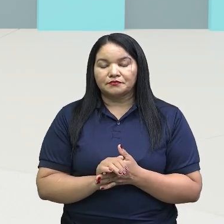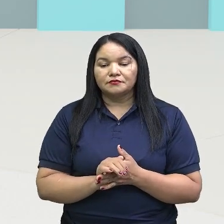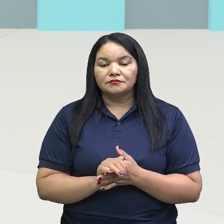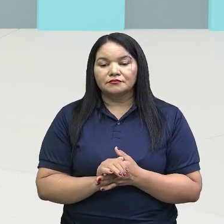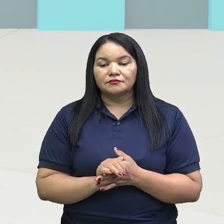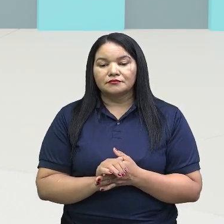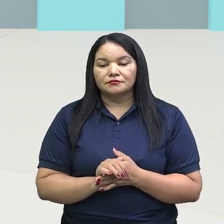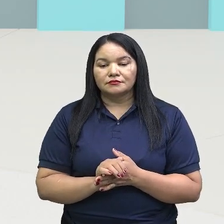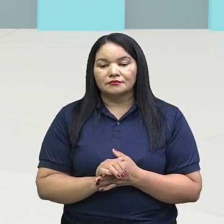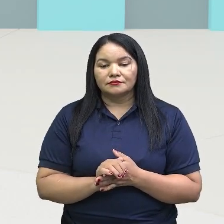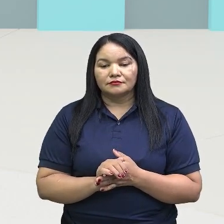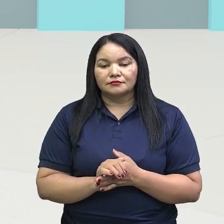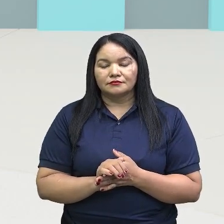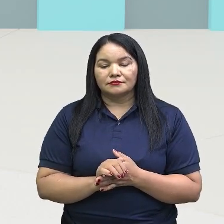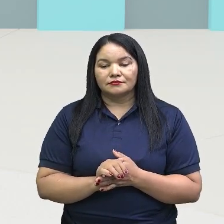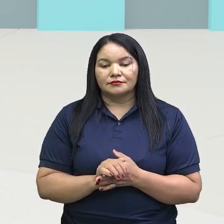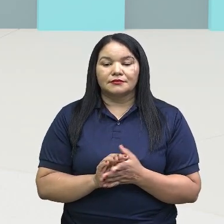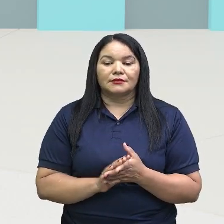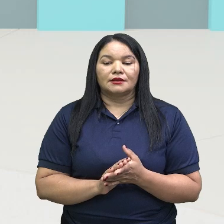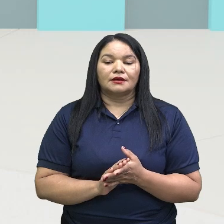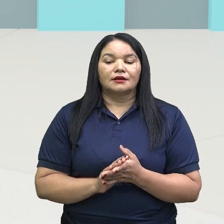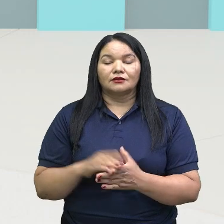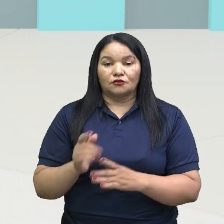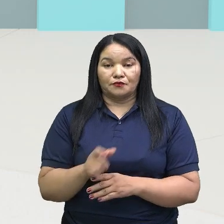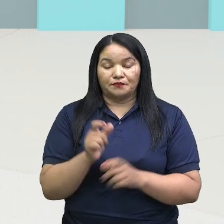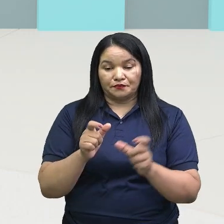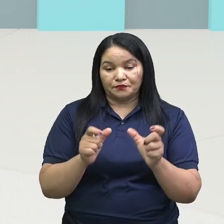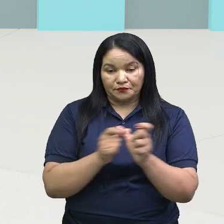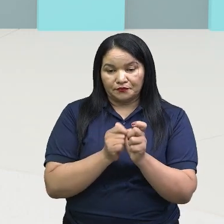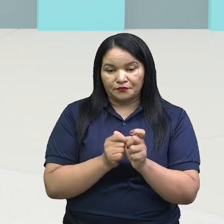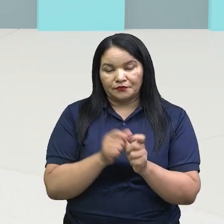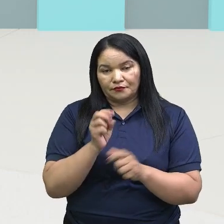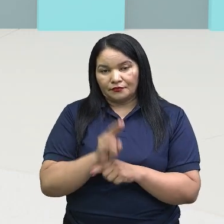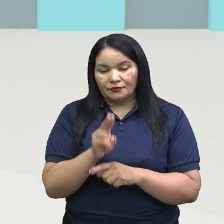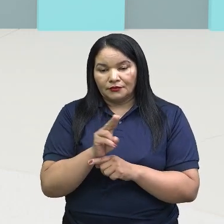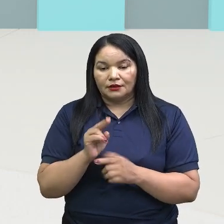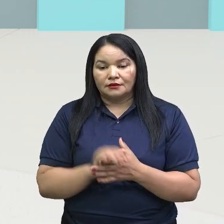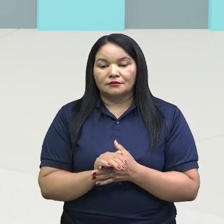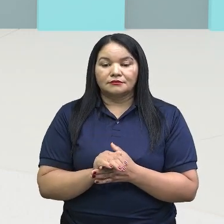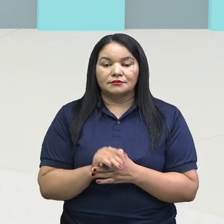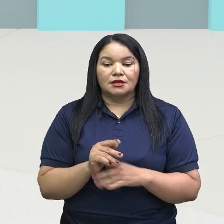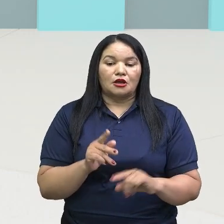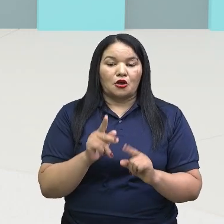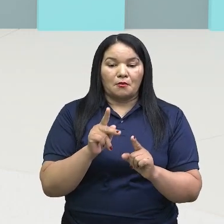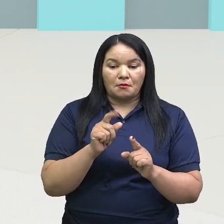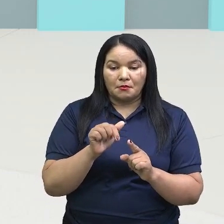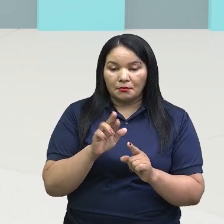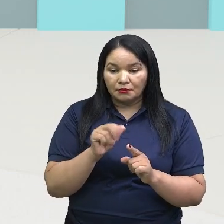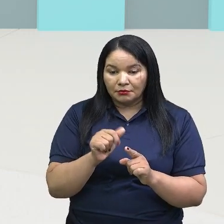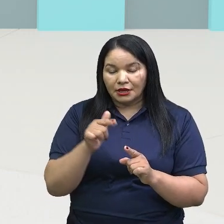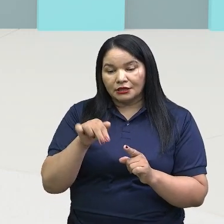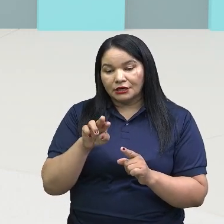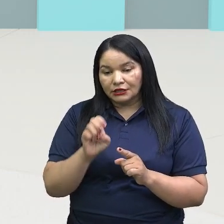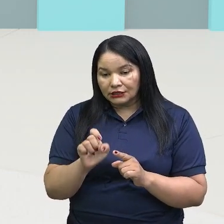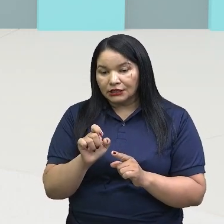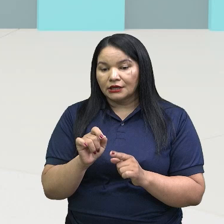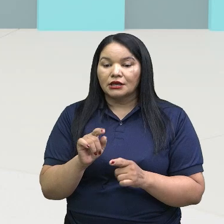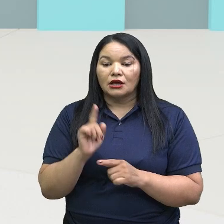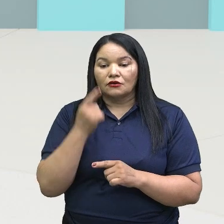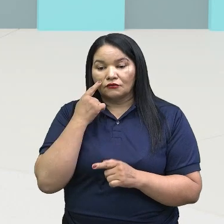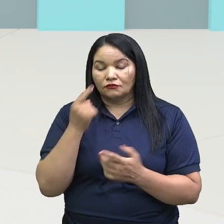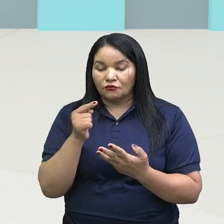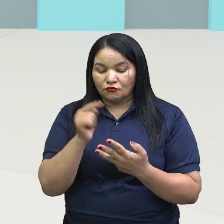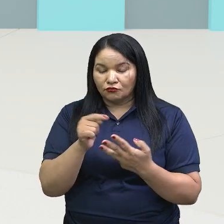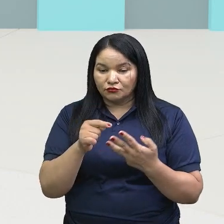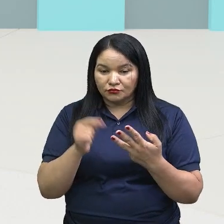aqui, ó. Para que, as orações subordinadas finais. Para que, a fim de que, e o que.